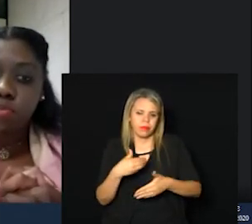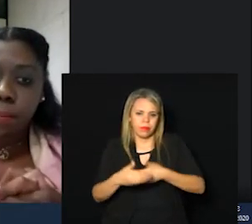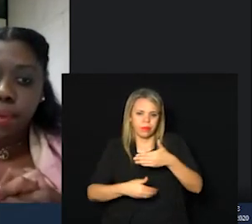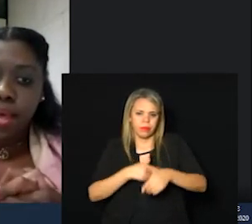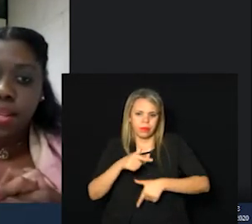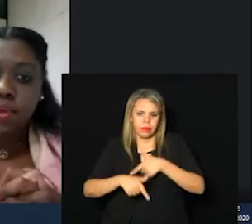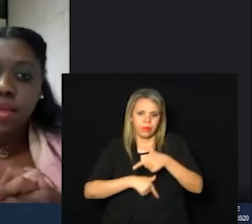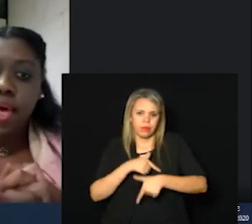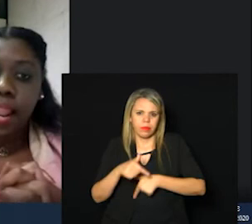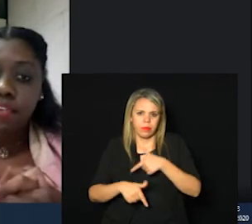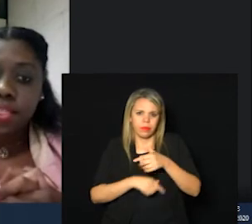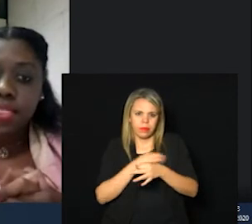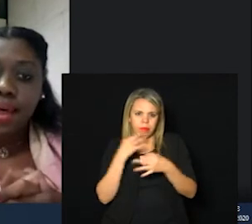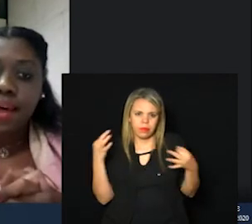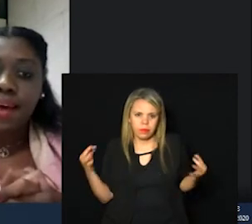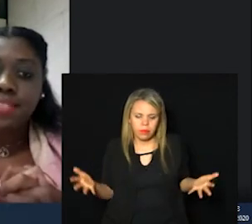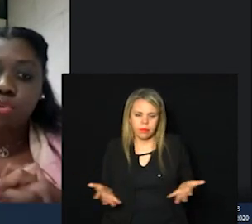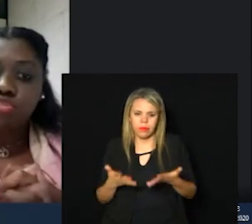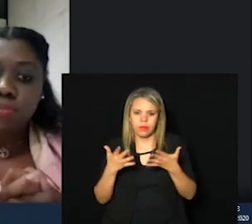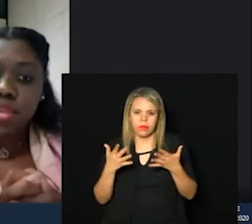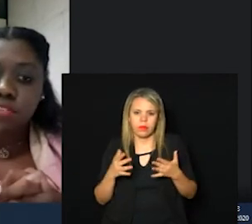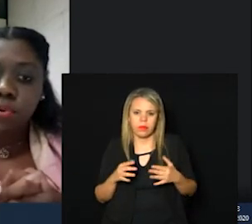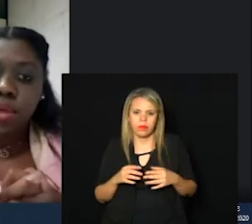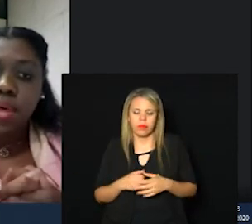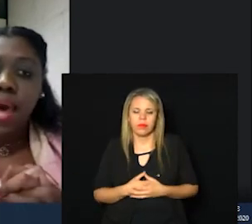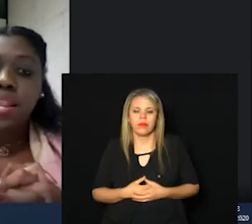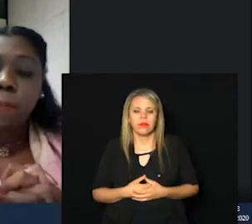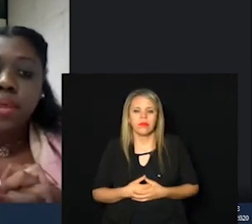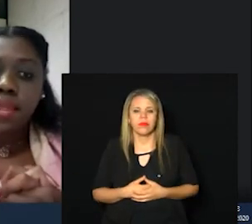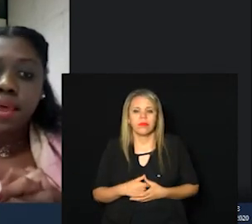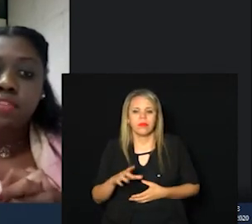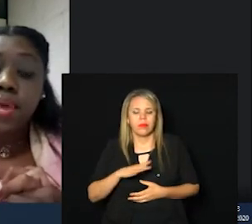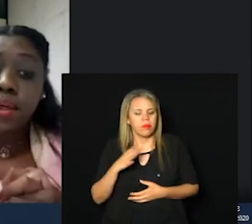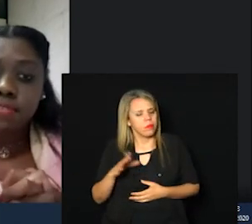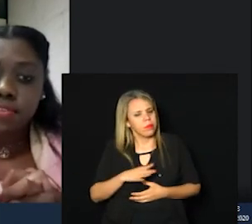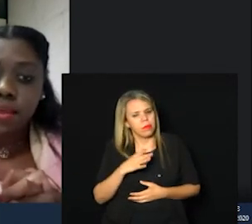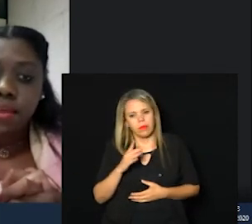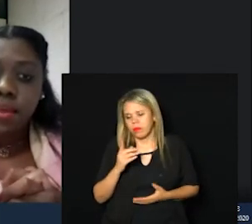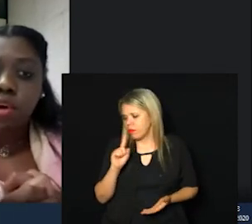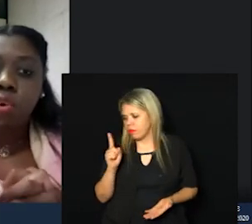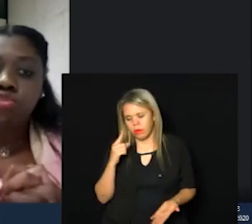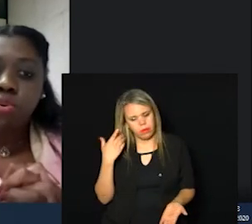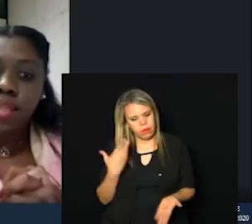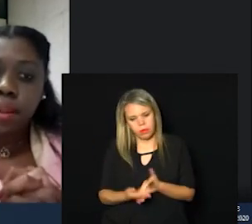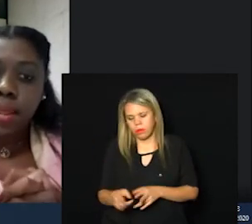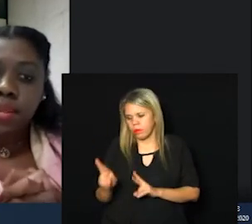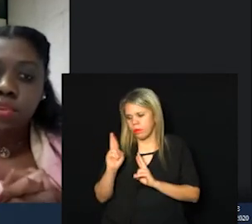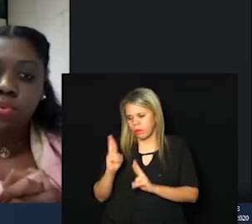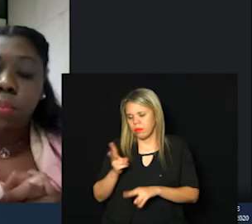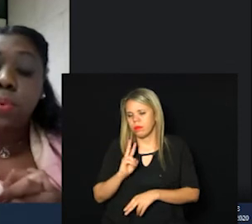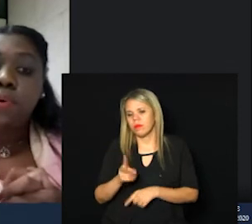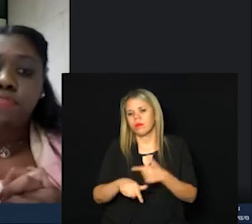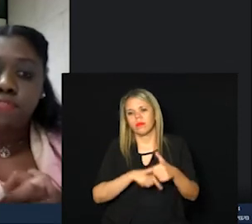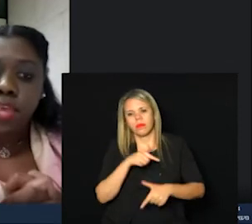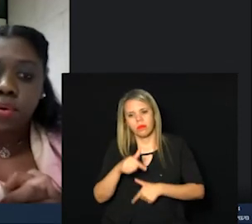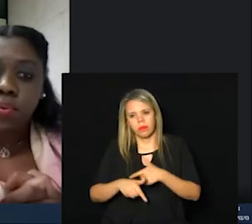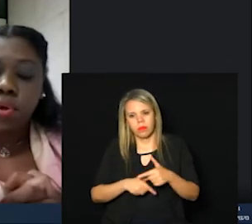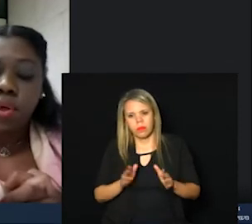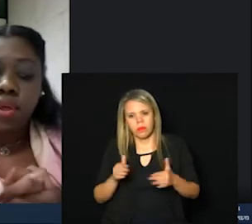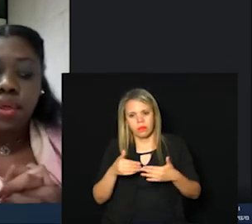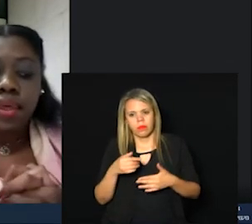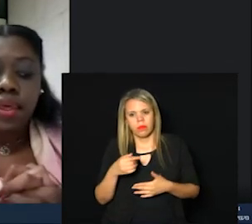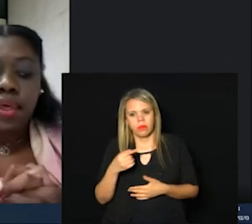fazer o meu trabalho, a levantar, a ter otimismo, a não perder a esperança e continuar trabalhando com muito